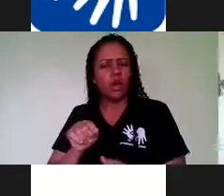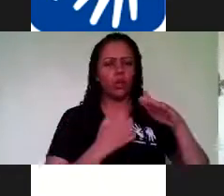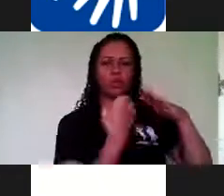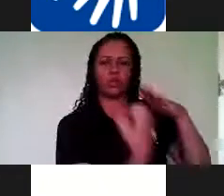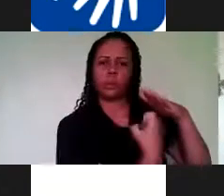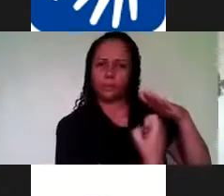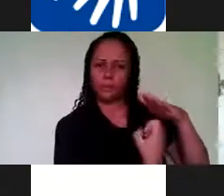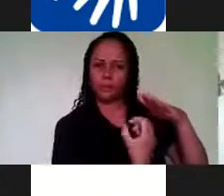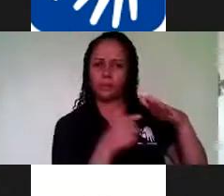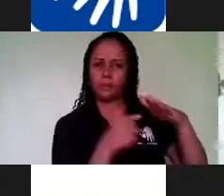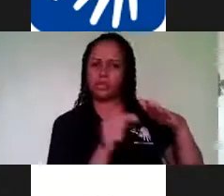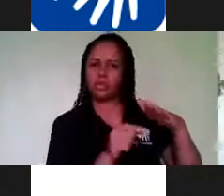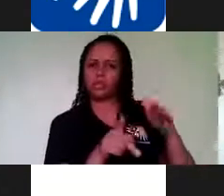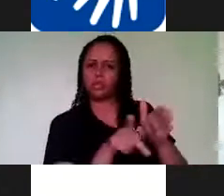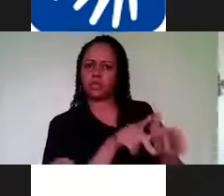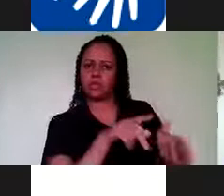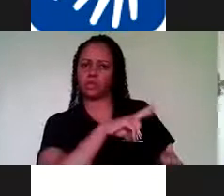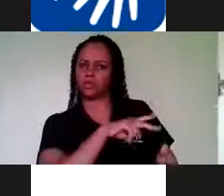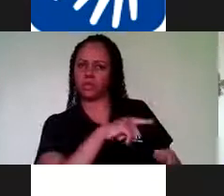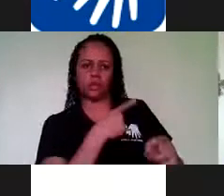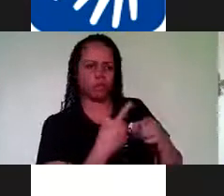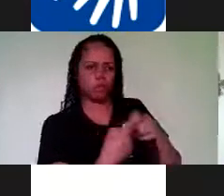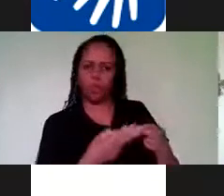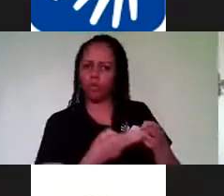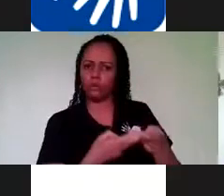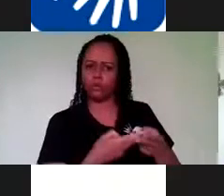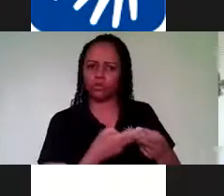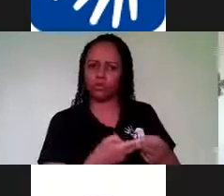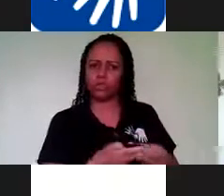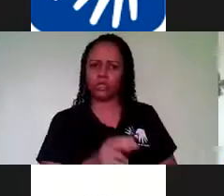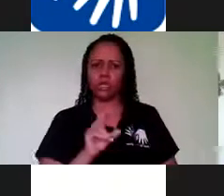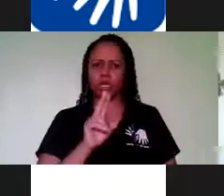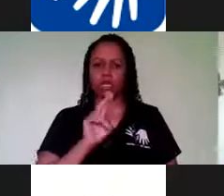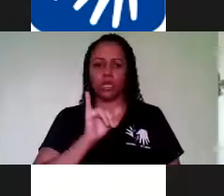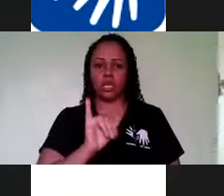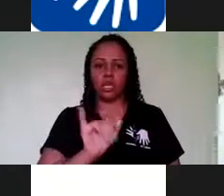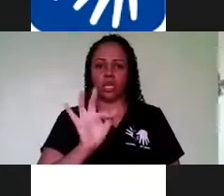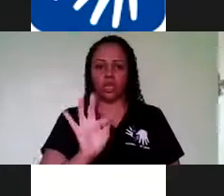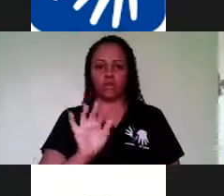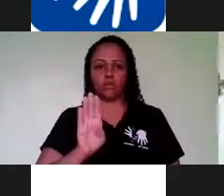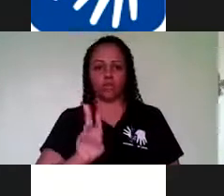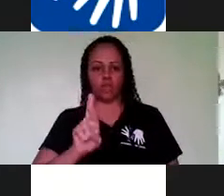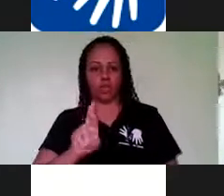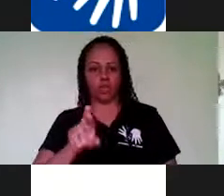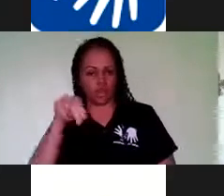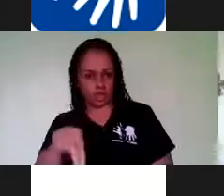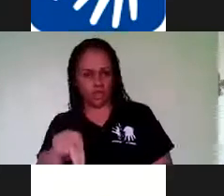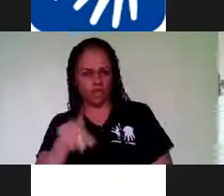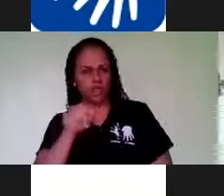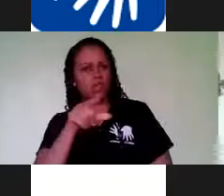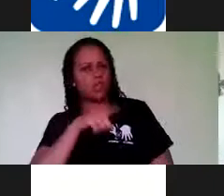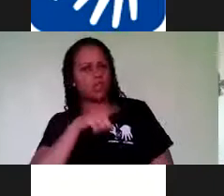da iniciativa privada, então eu não posso usar o IFBR-M, tem um artigo escrito dessa maneira, que